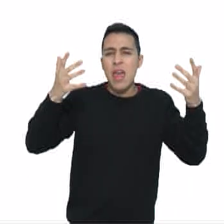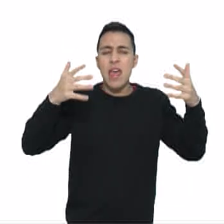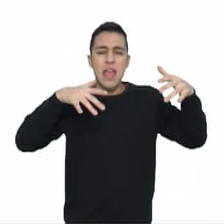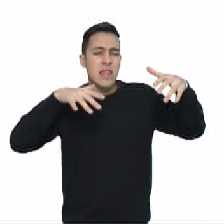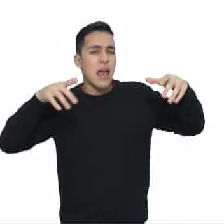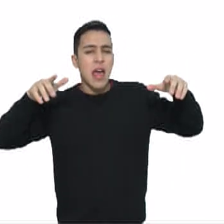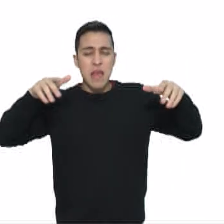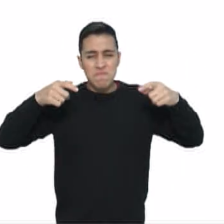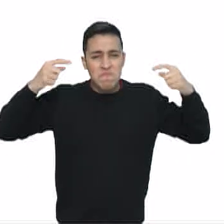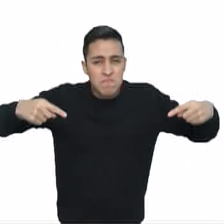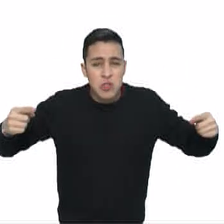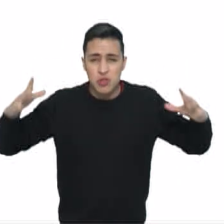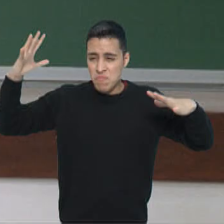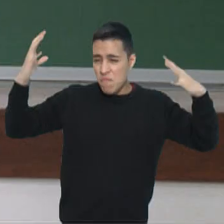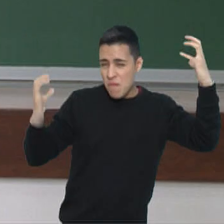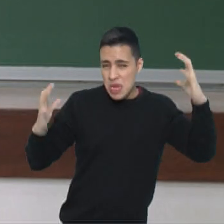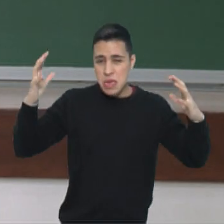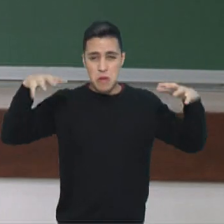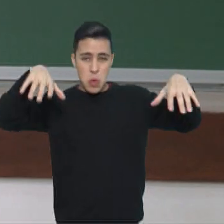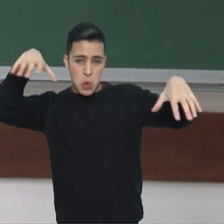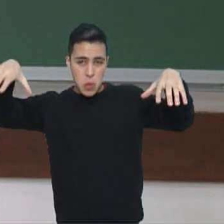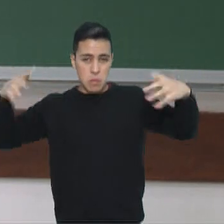brigas entre torcedores.